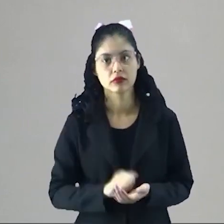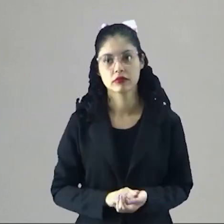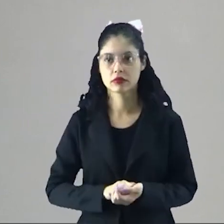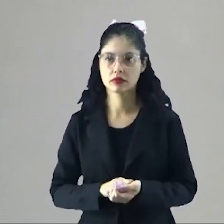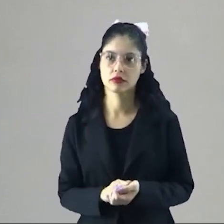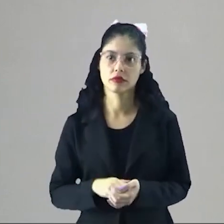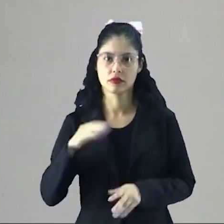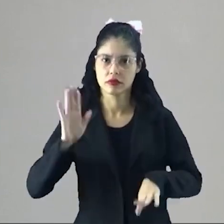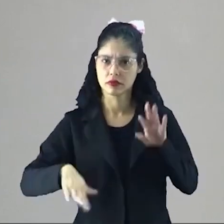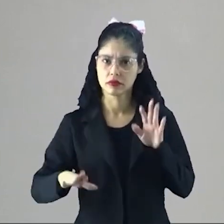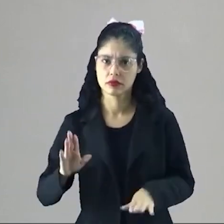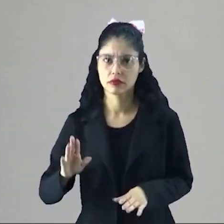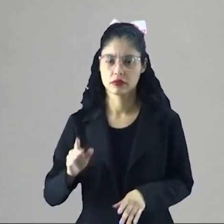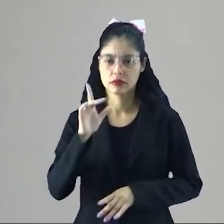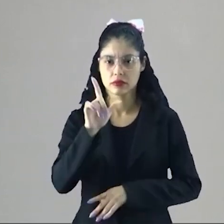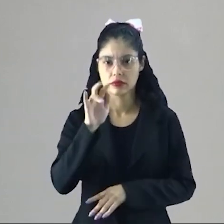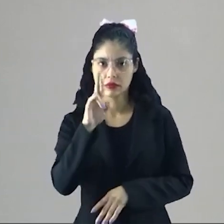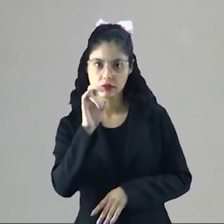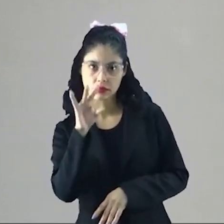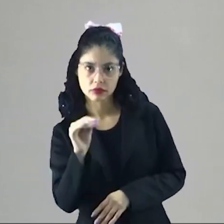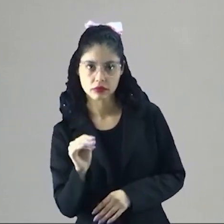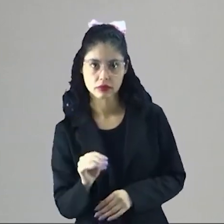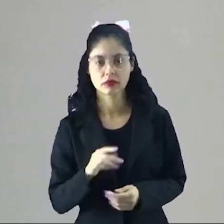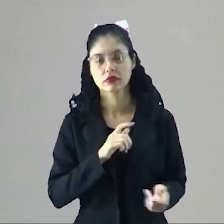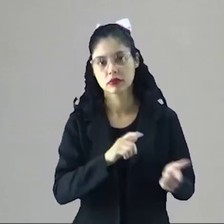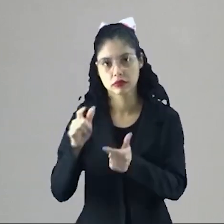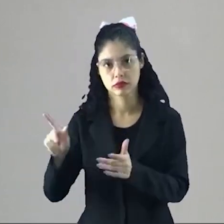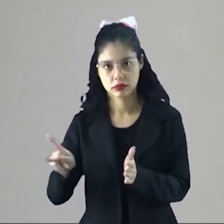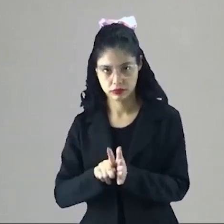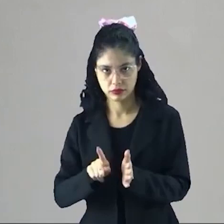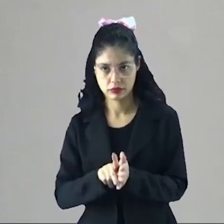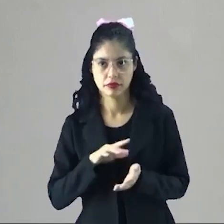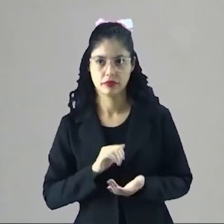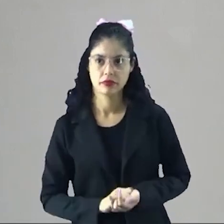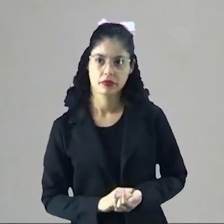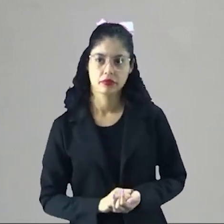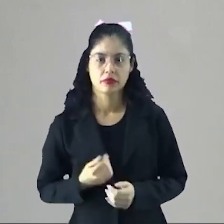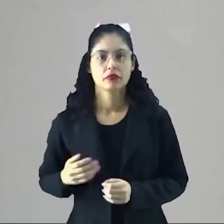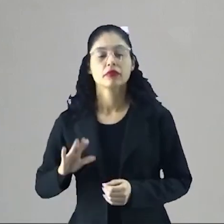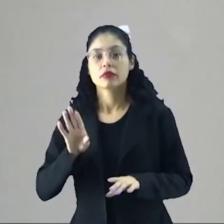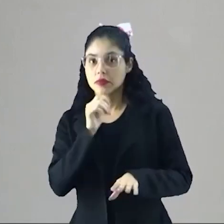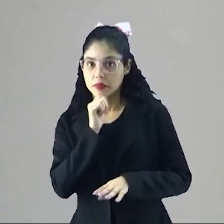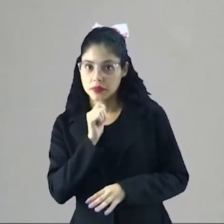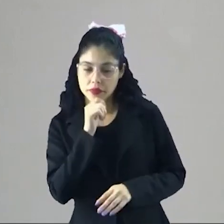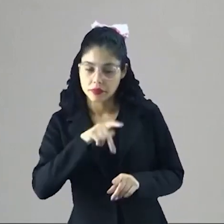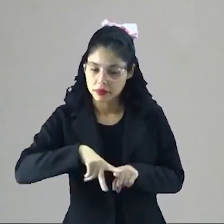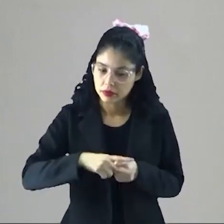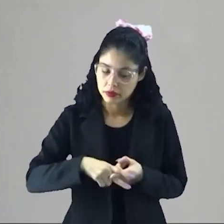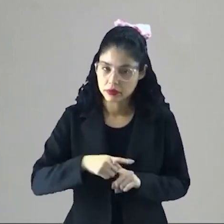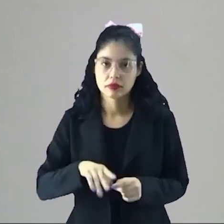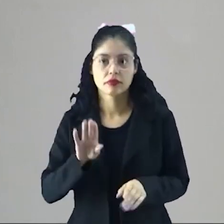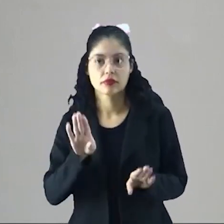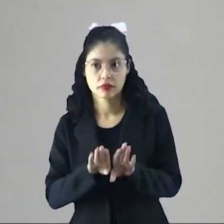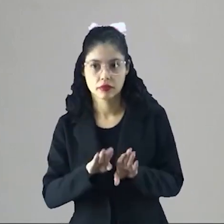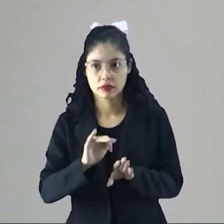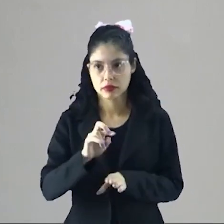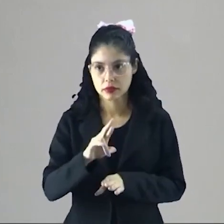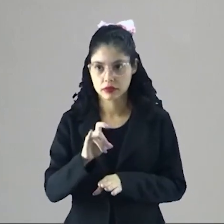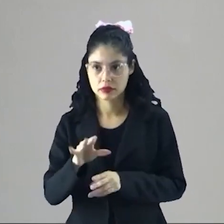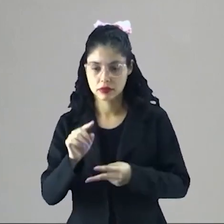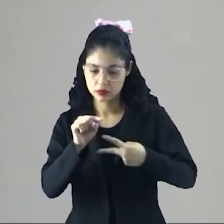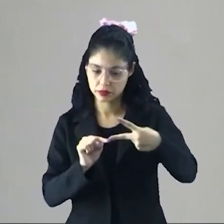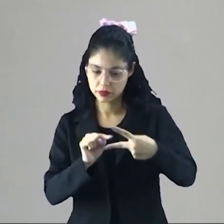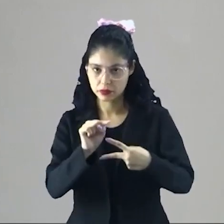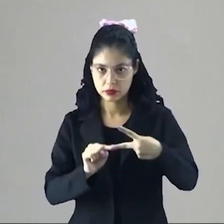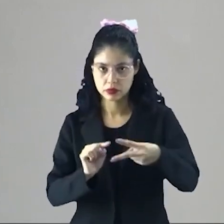pode trabalhar, às vezes, labirintos dentro desse espaço público. E a intenção das instalações e das